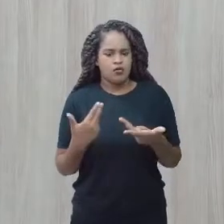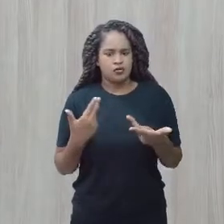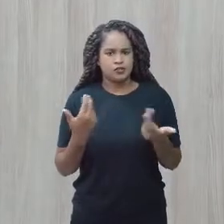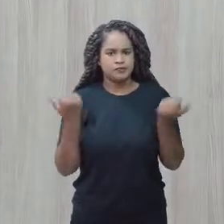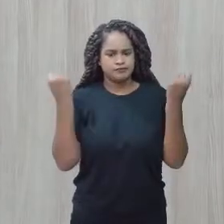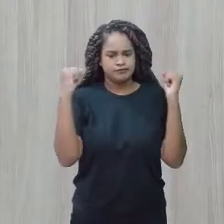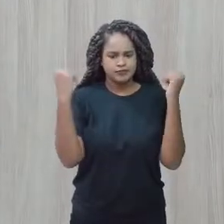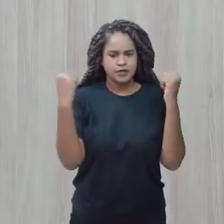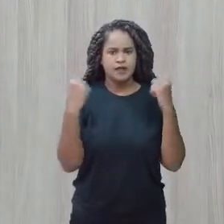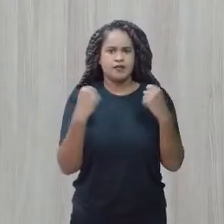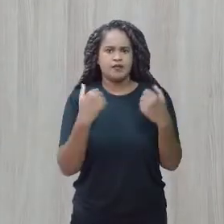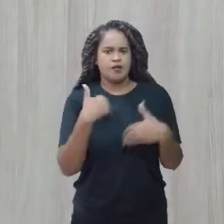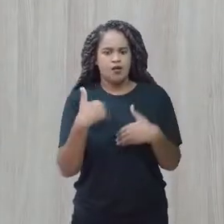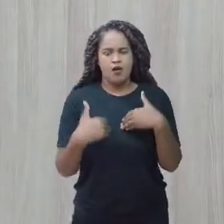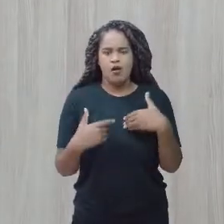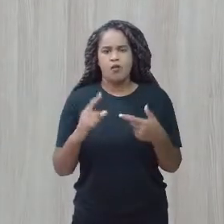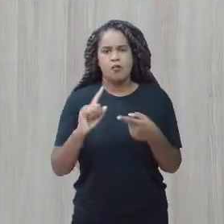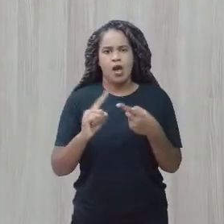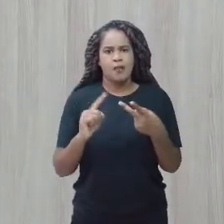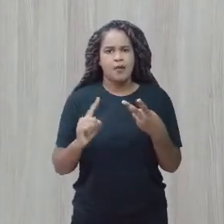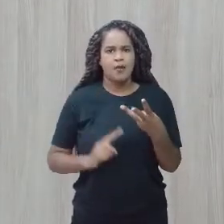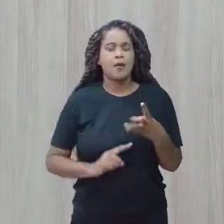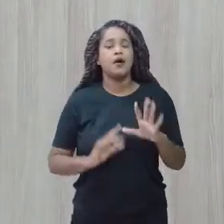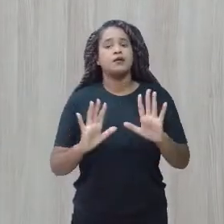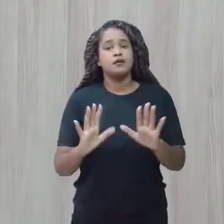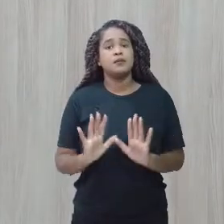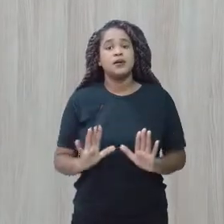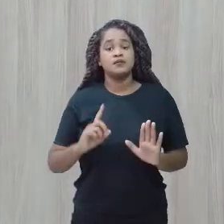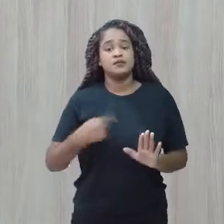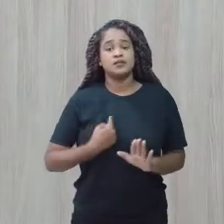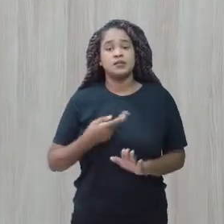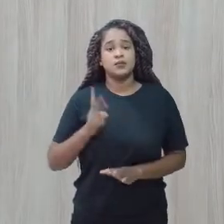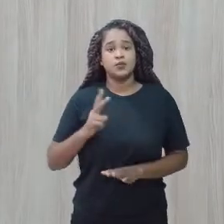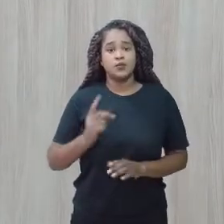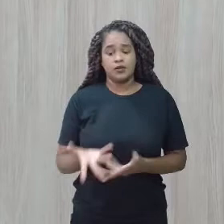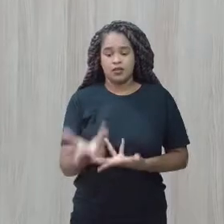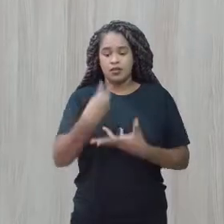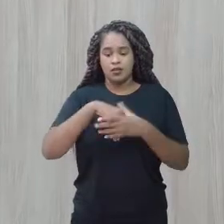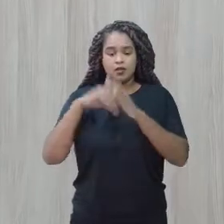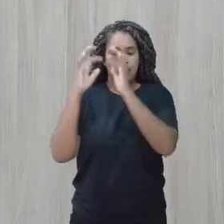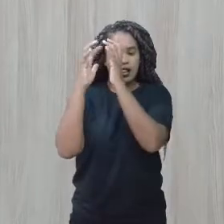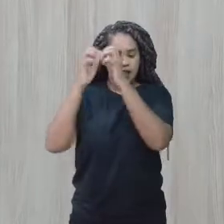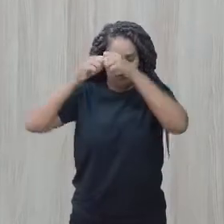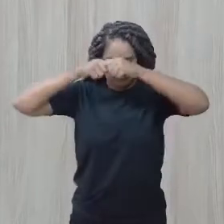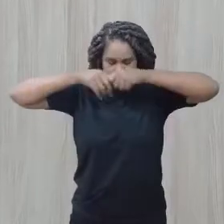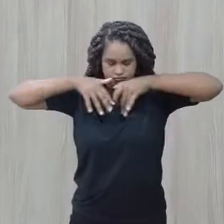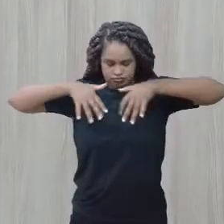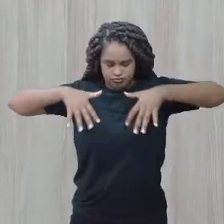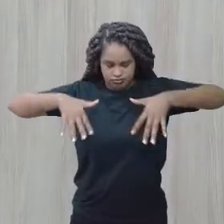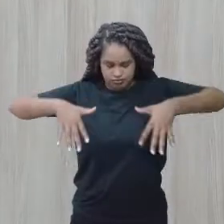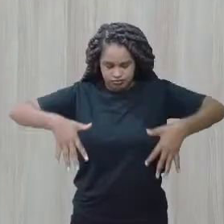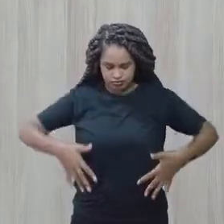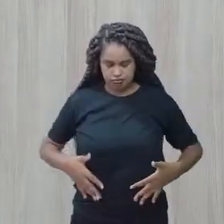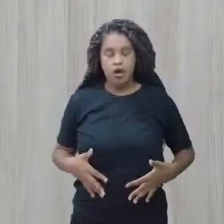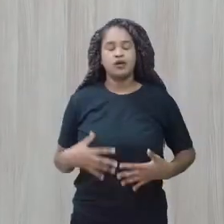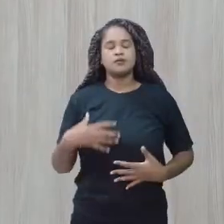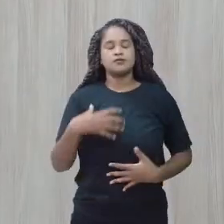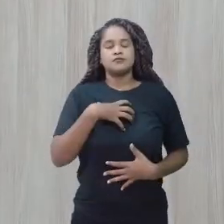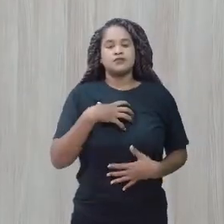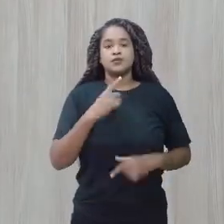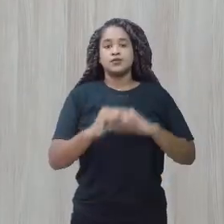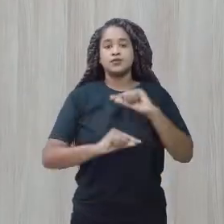os exercícios físicos de uma forma geral, a gente está liberando hormônios no nosso corpo que dá a